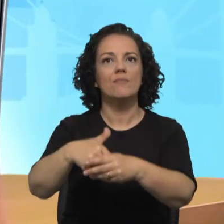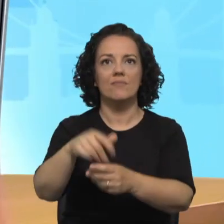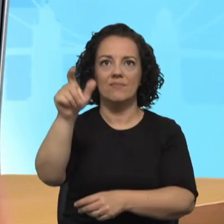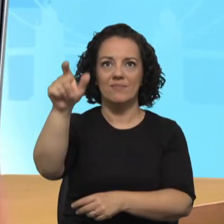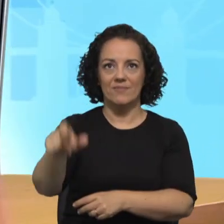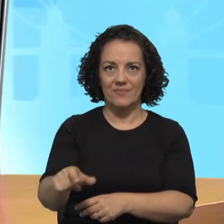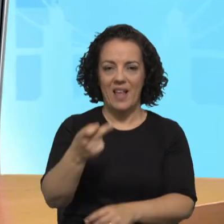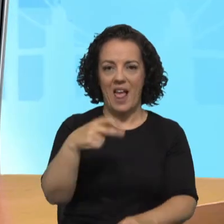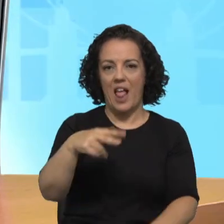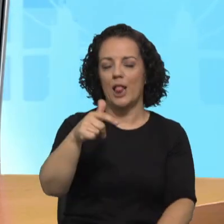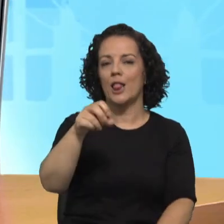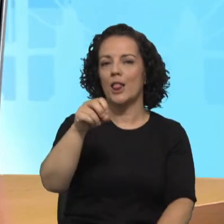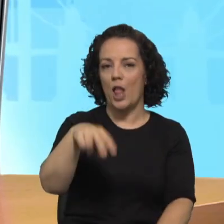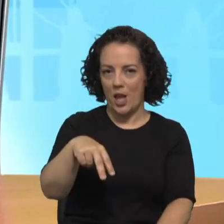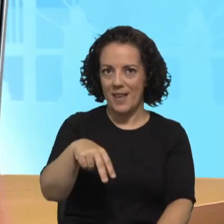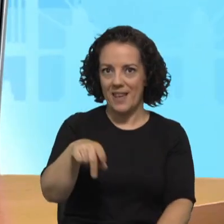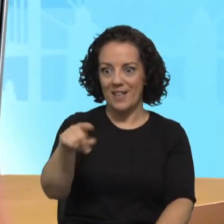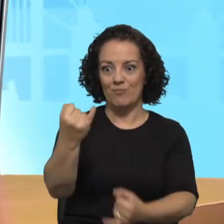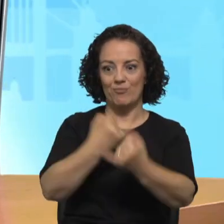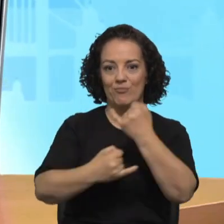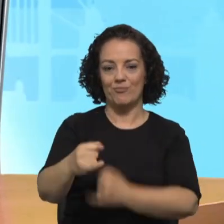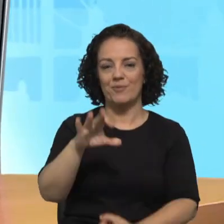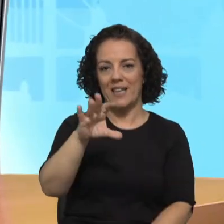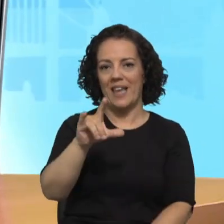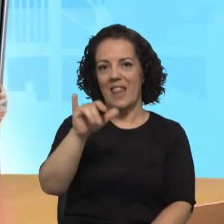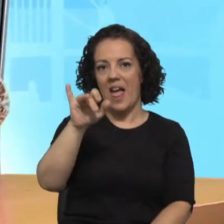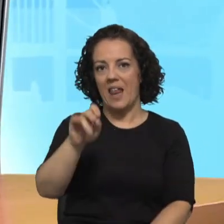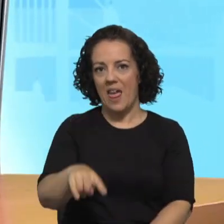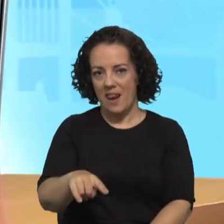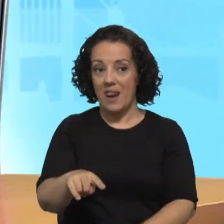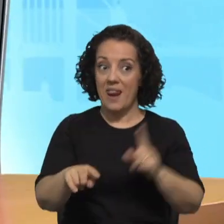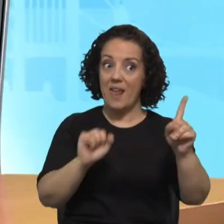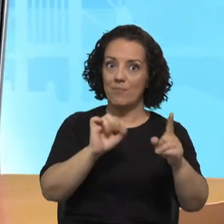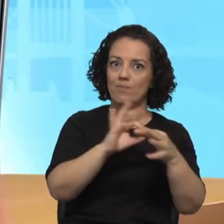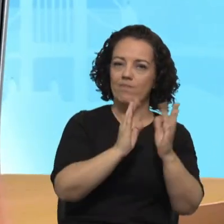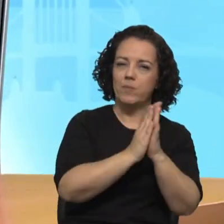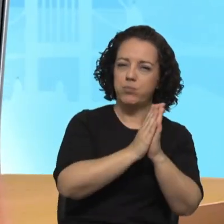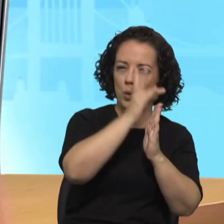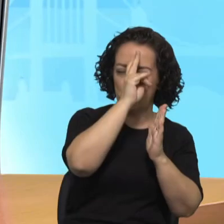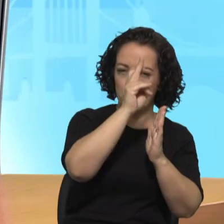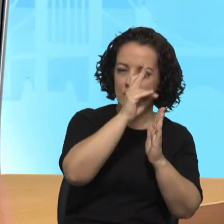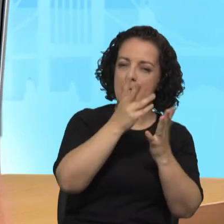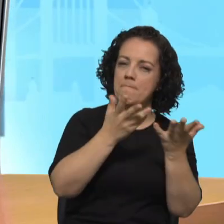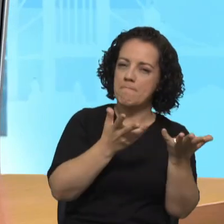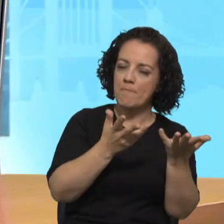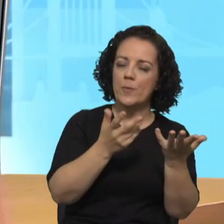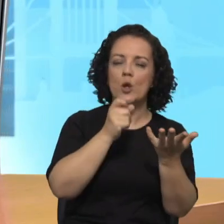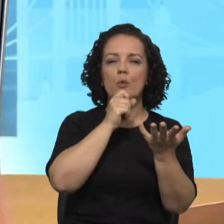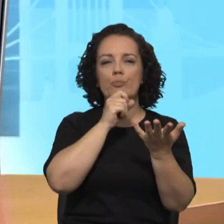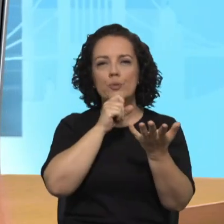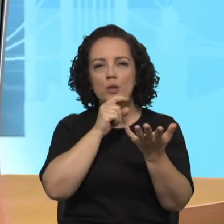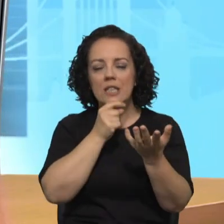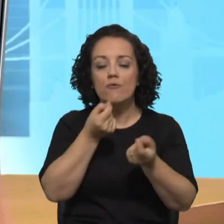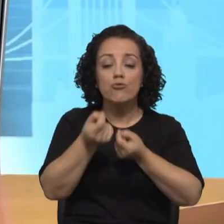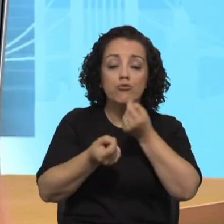metropolita Anton. Portanto, o que sucedeu a Hilarion em Moscou. O patriarcado russo. Alguma coisa, se calhar, alguns frutos trará. Essa